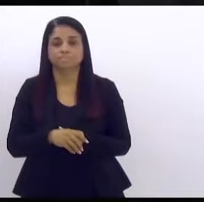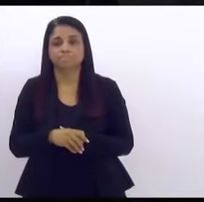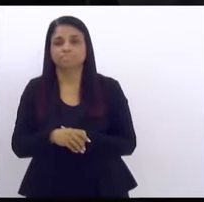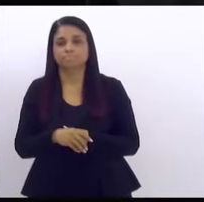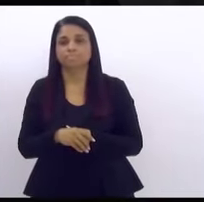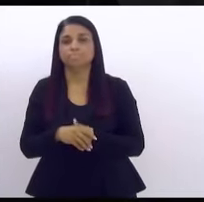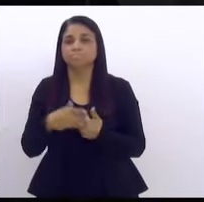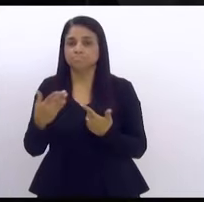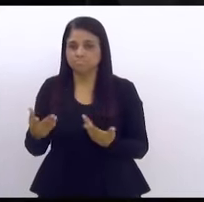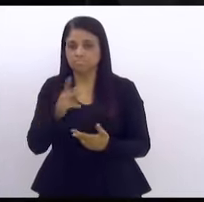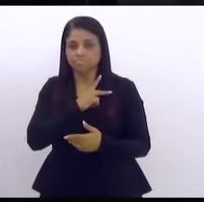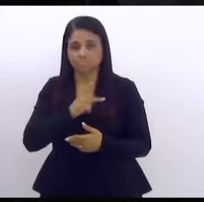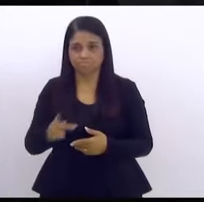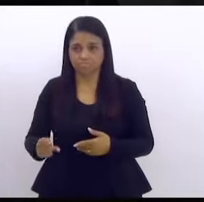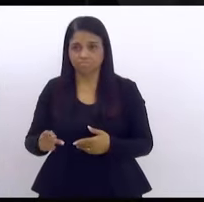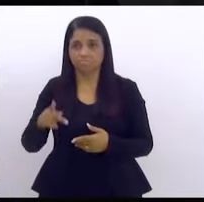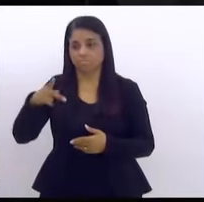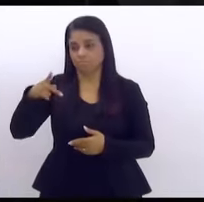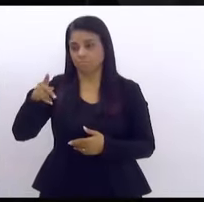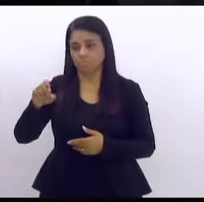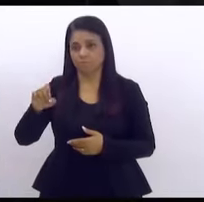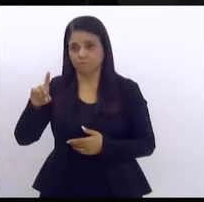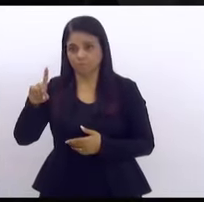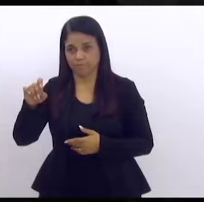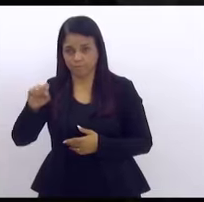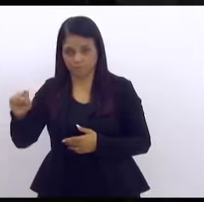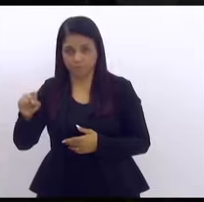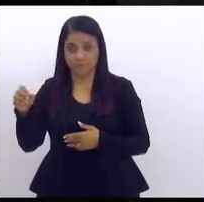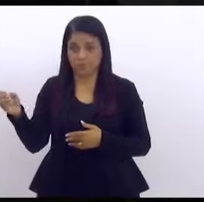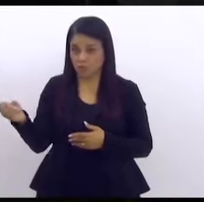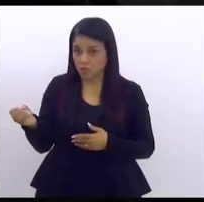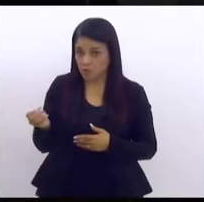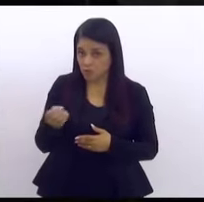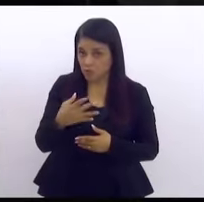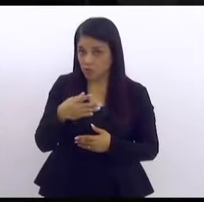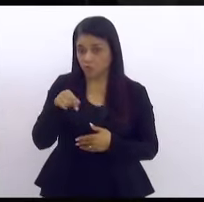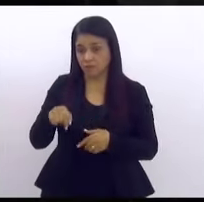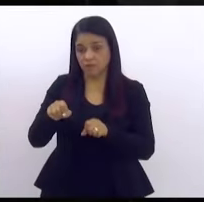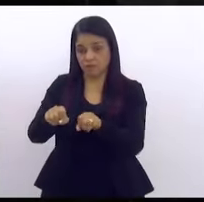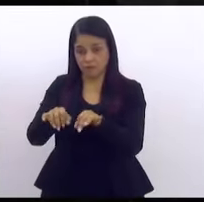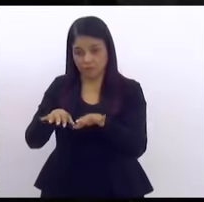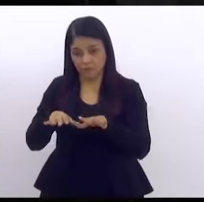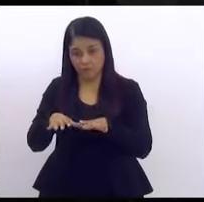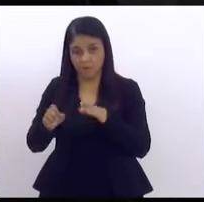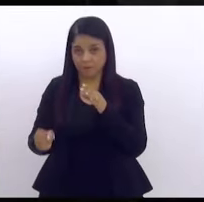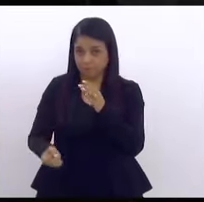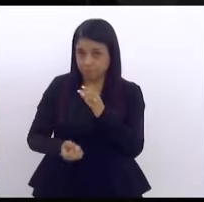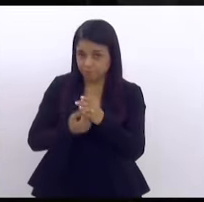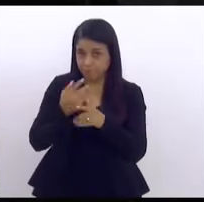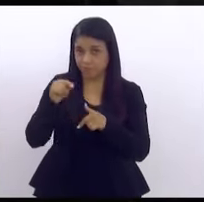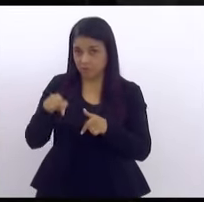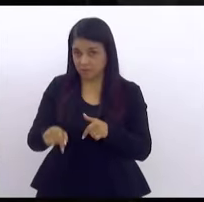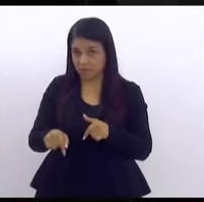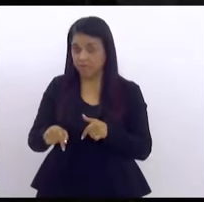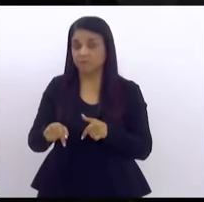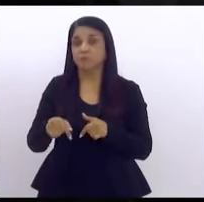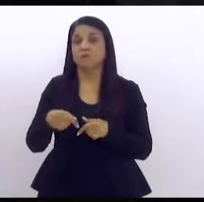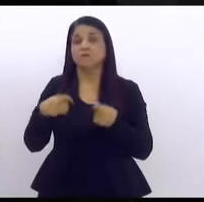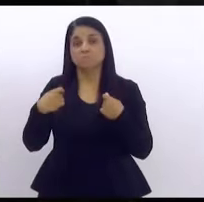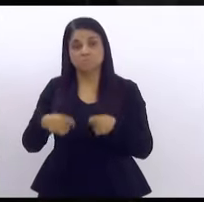senhor presidente, o PEDES, que é uma inovação deste parlamento, e precisamos,